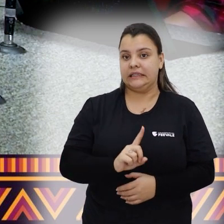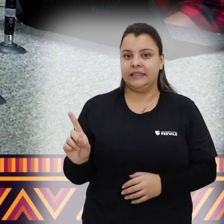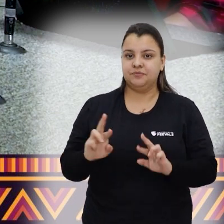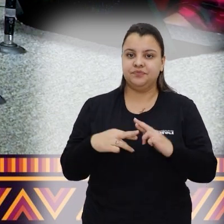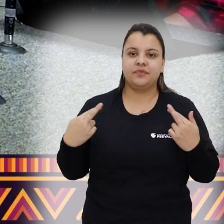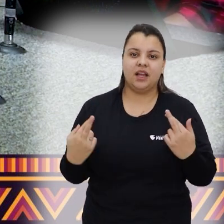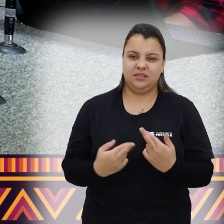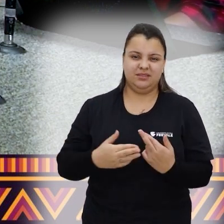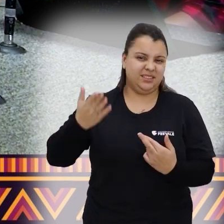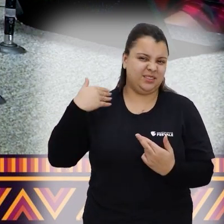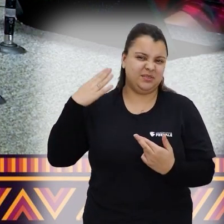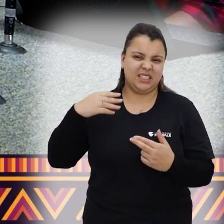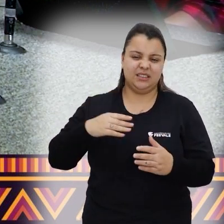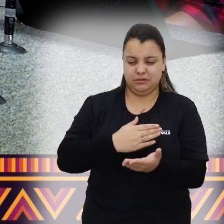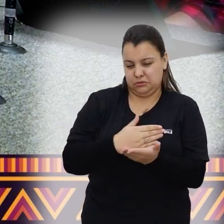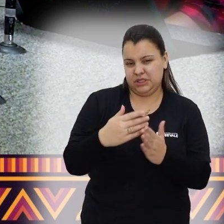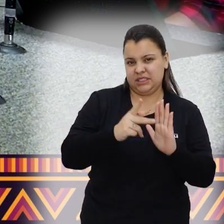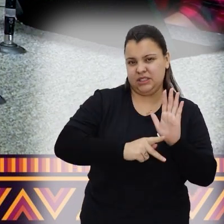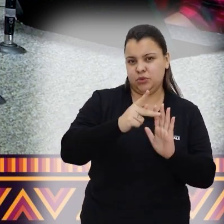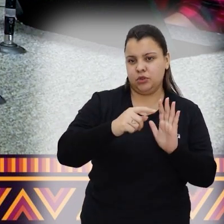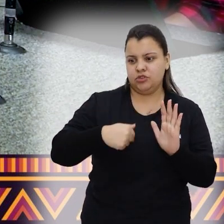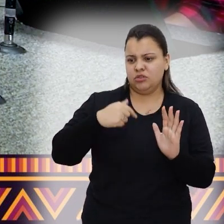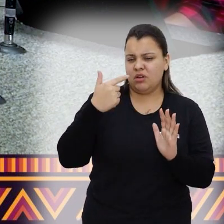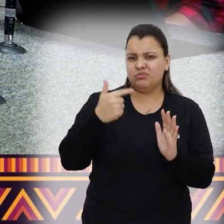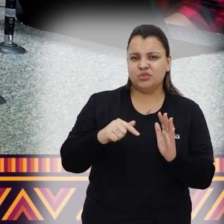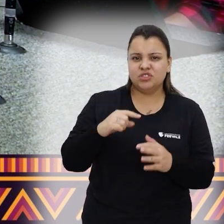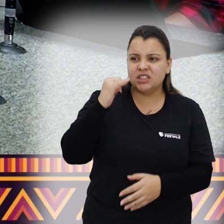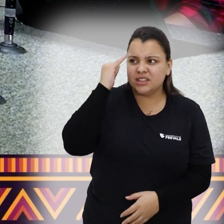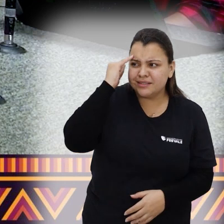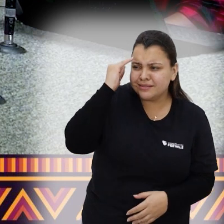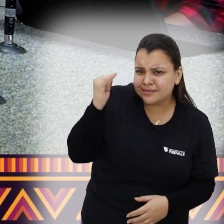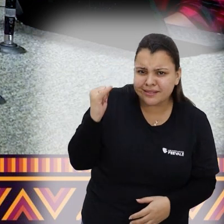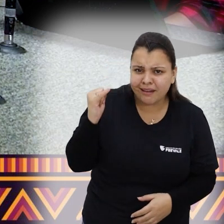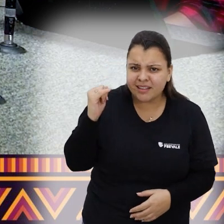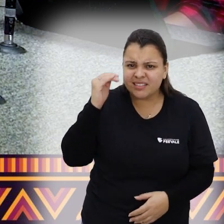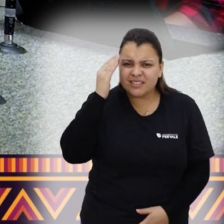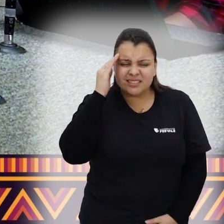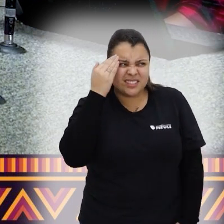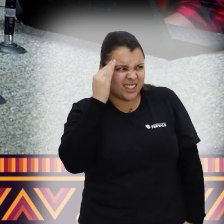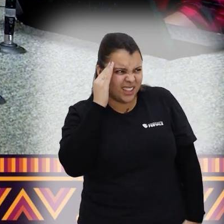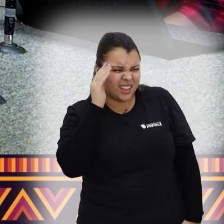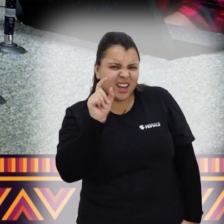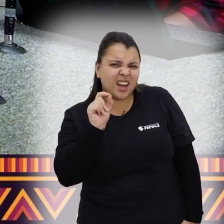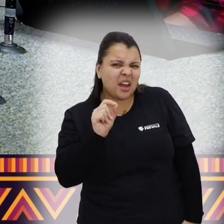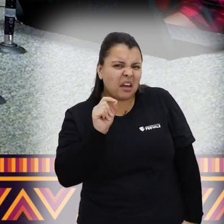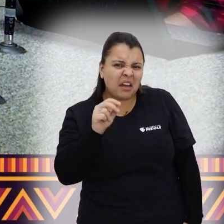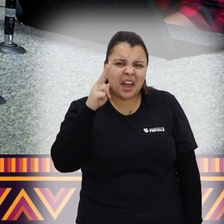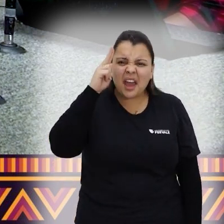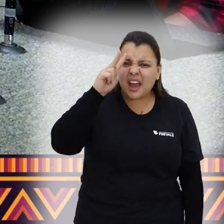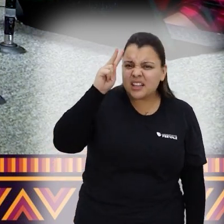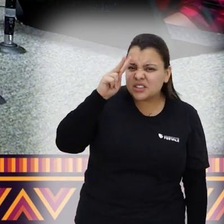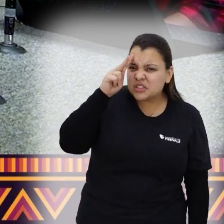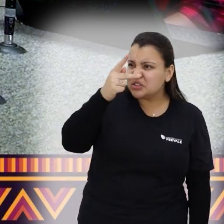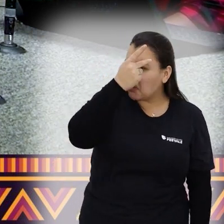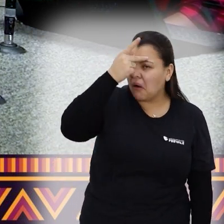entrei no projeto, eu ainda não tinha a noção do que era a história realmente do povo negro,